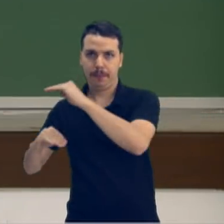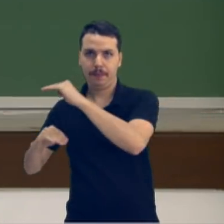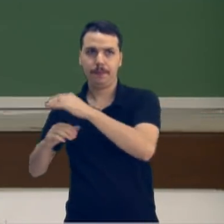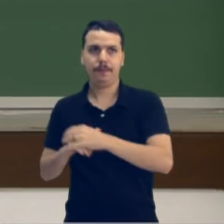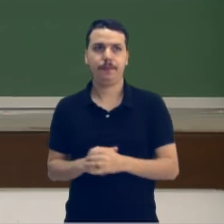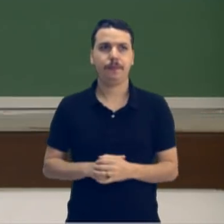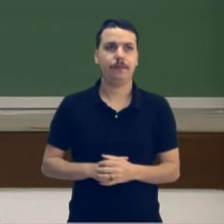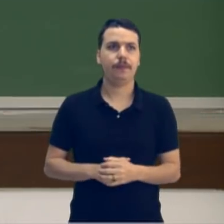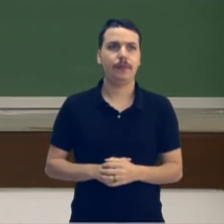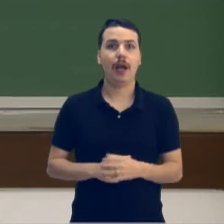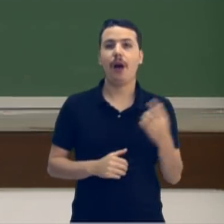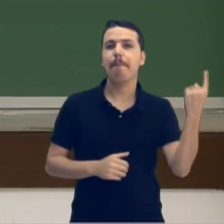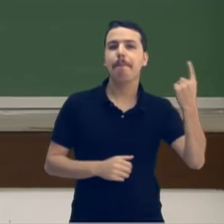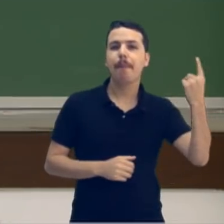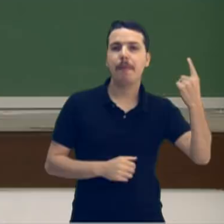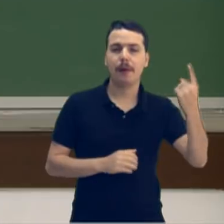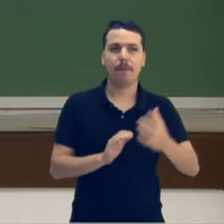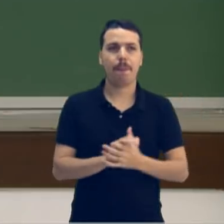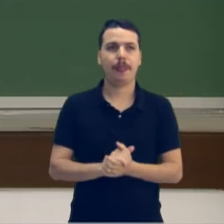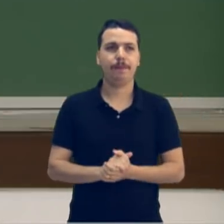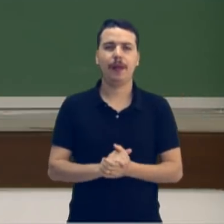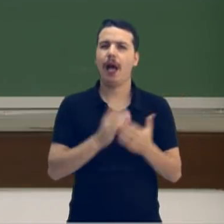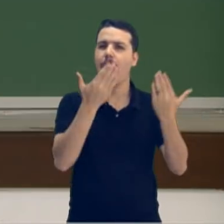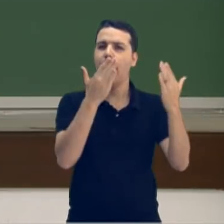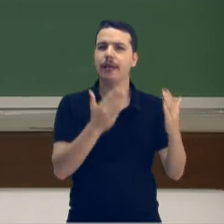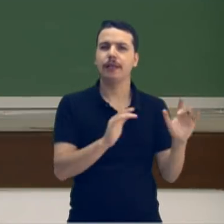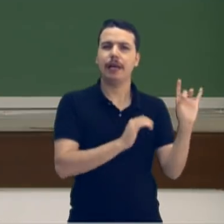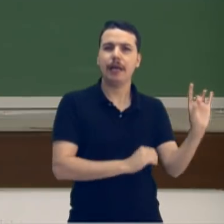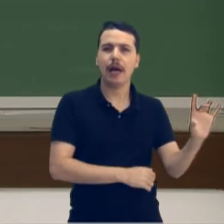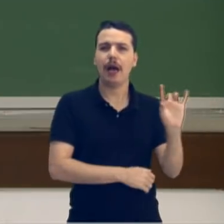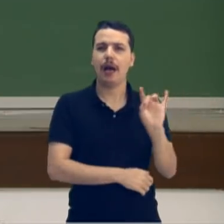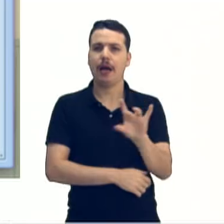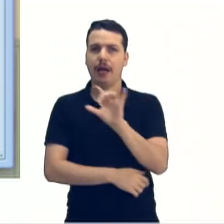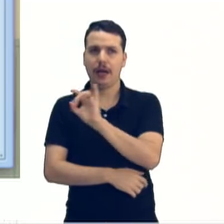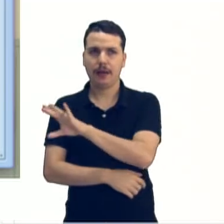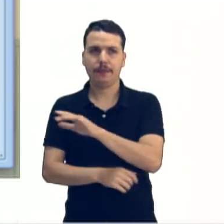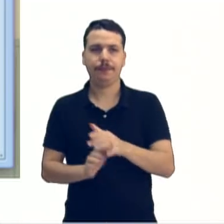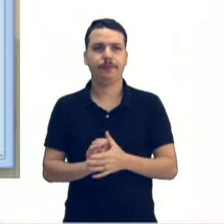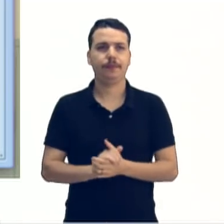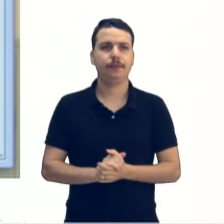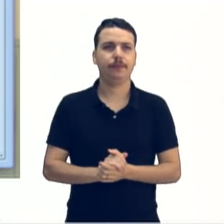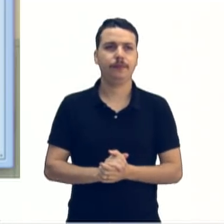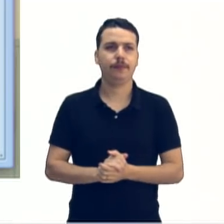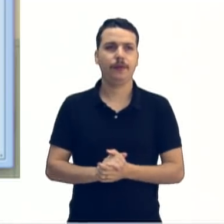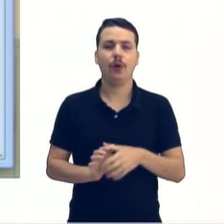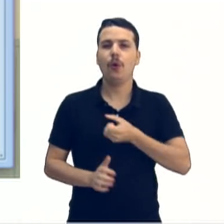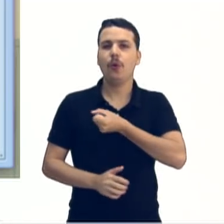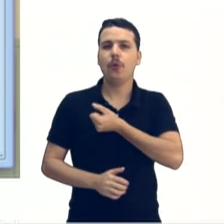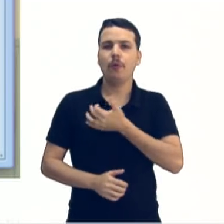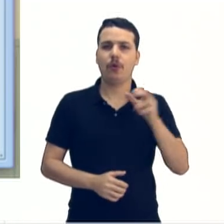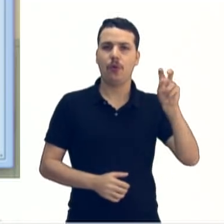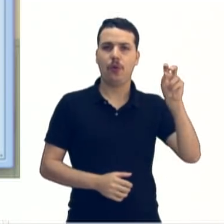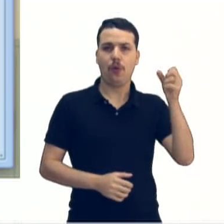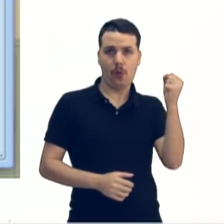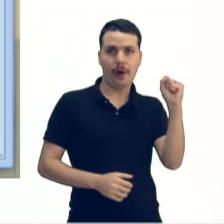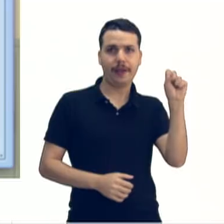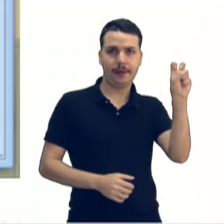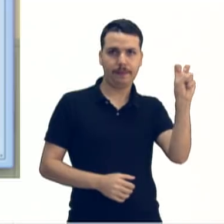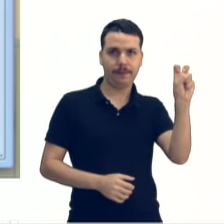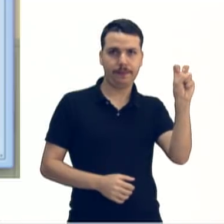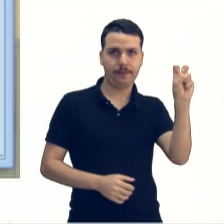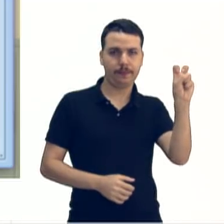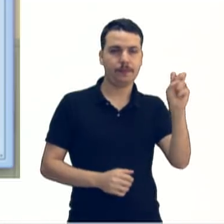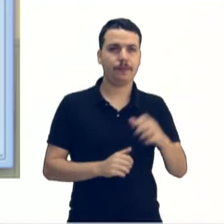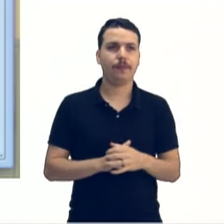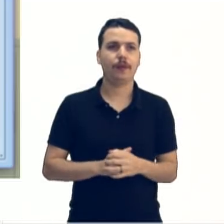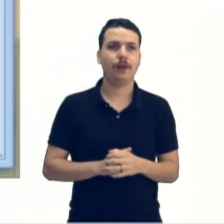Vamos lá? Analisando caso a caso. O número 85, ele pode ser decomposto de